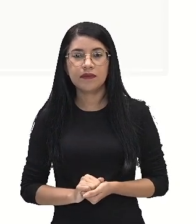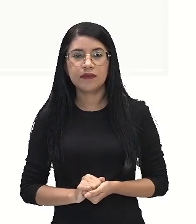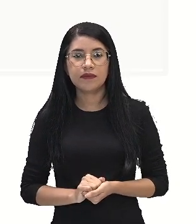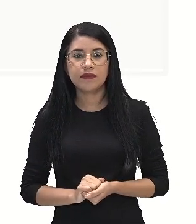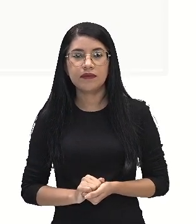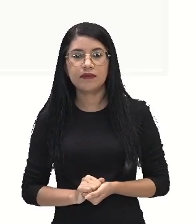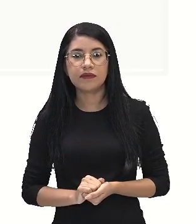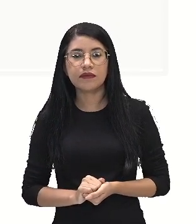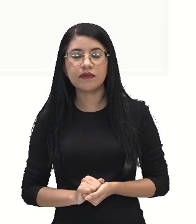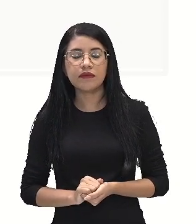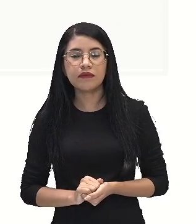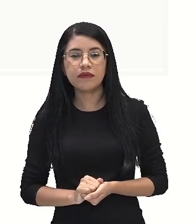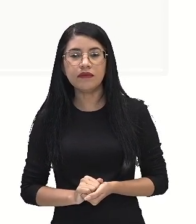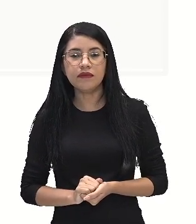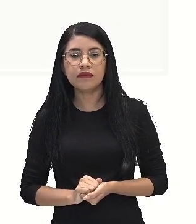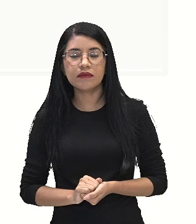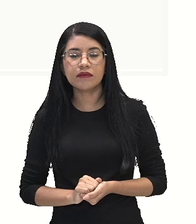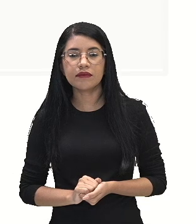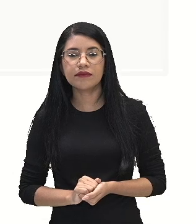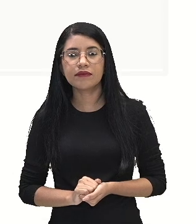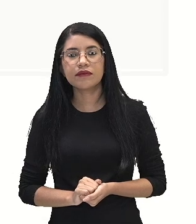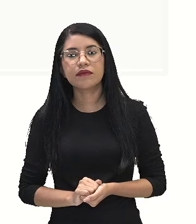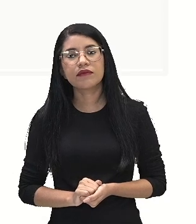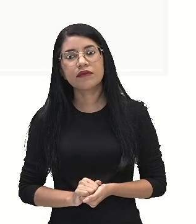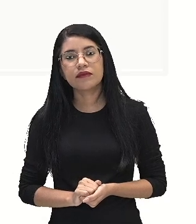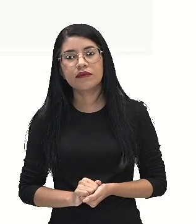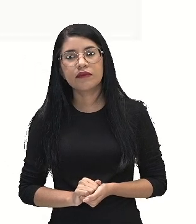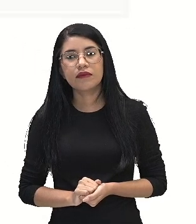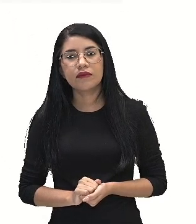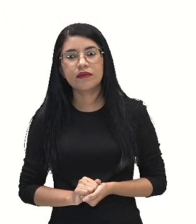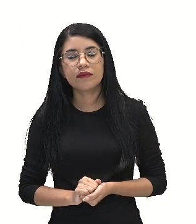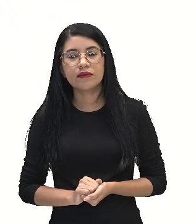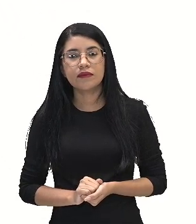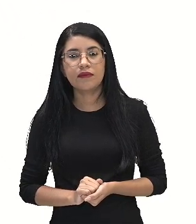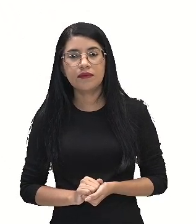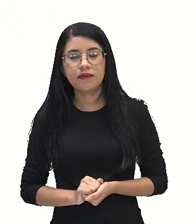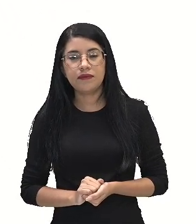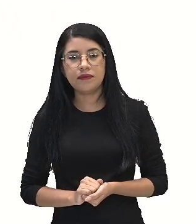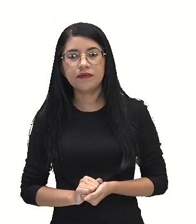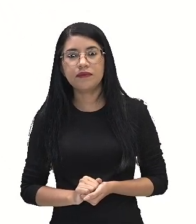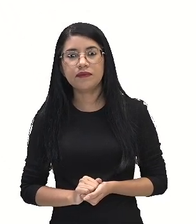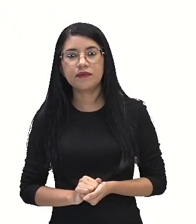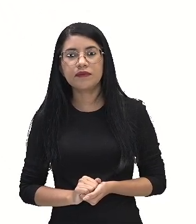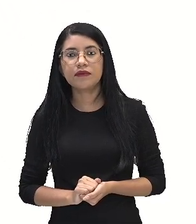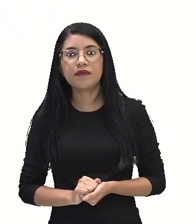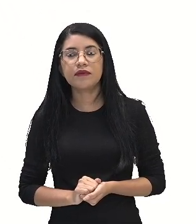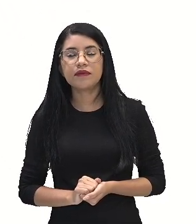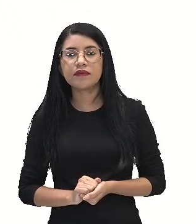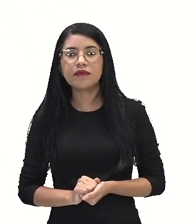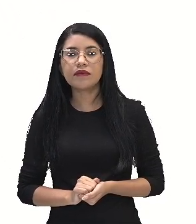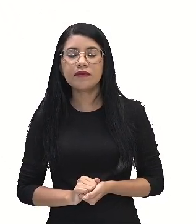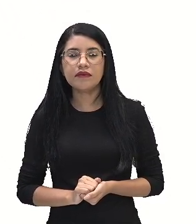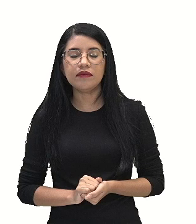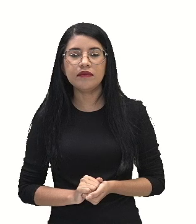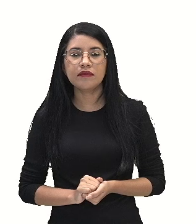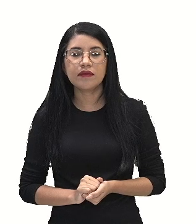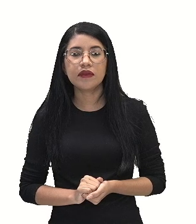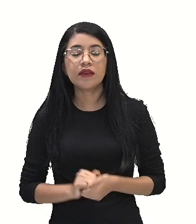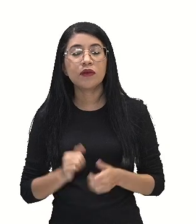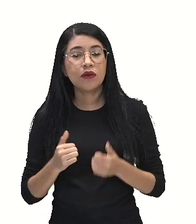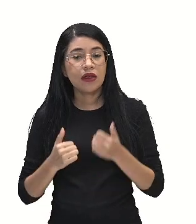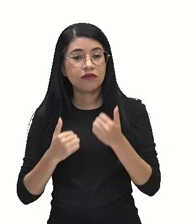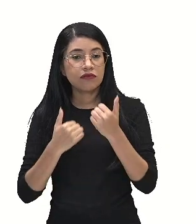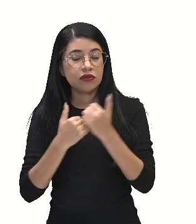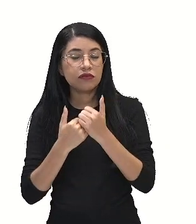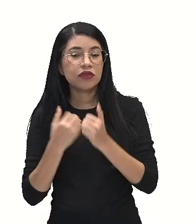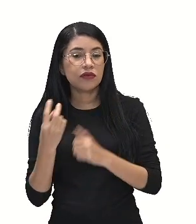que foi dado aqui. Vou chamar de ângulo alfa esse aqui. Muito bem. Então, vamos substituir os valores que nós